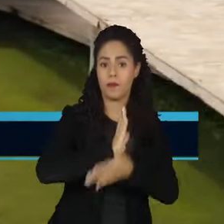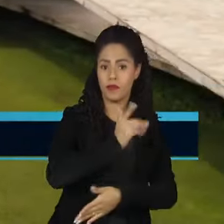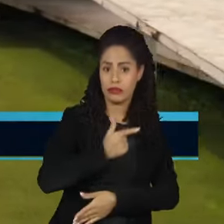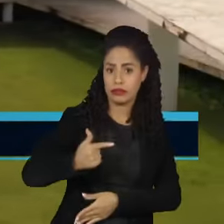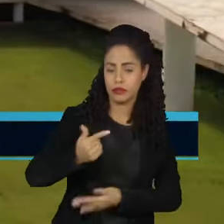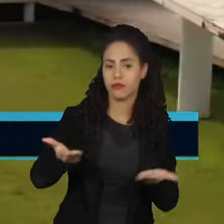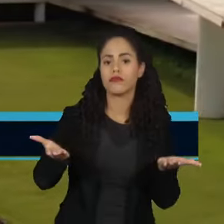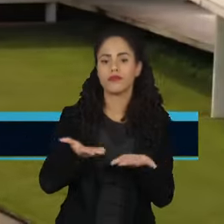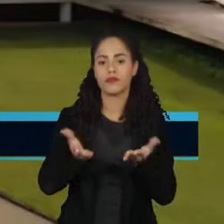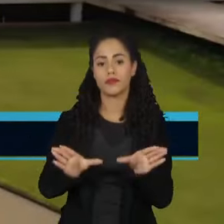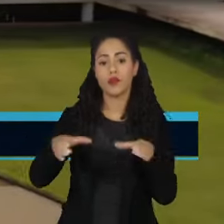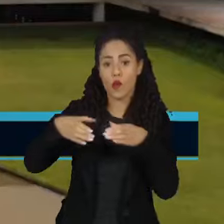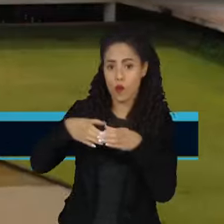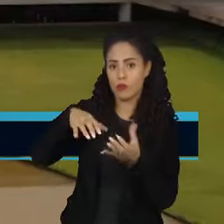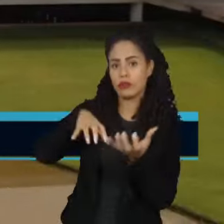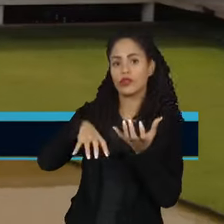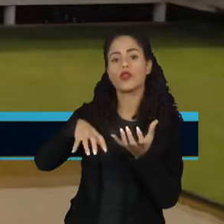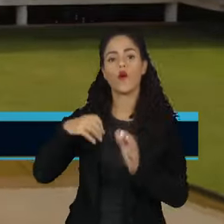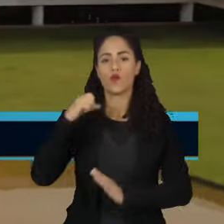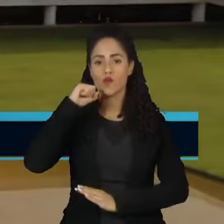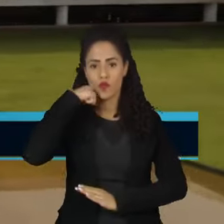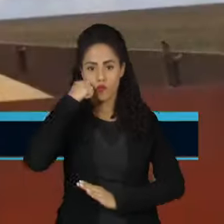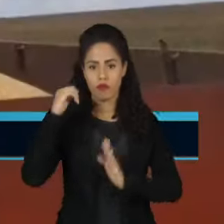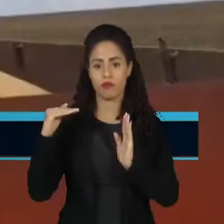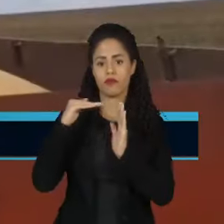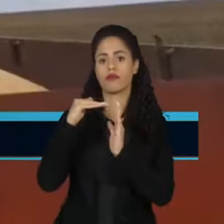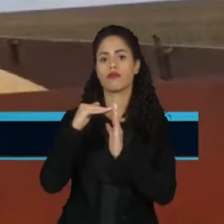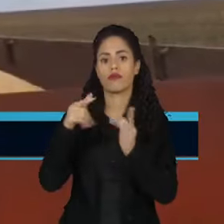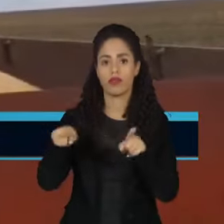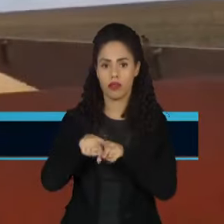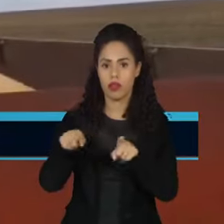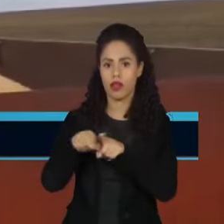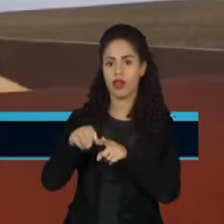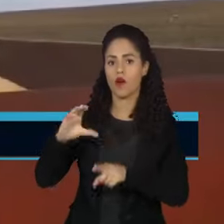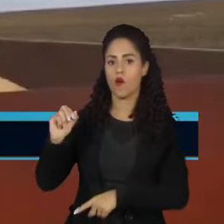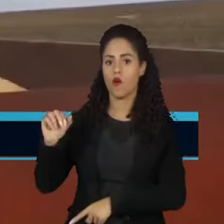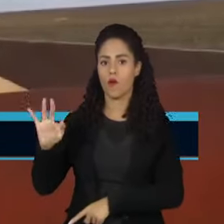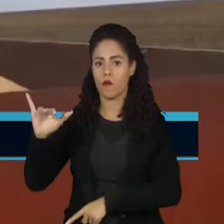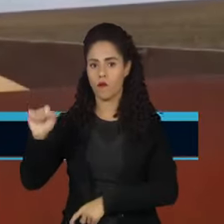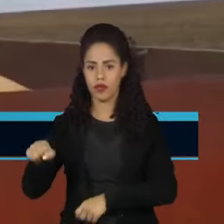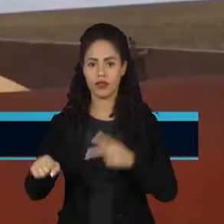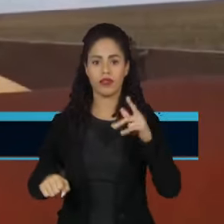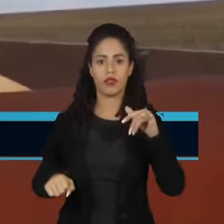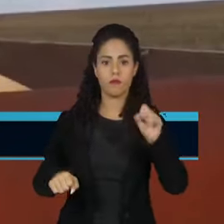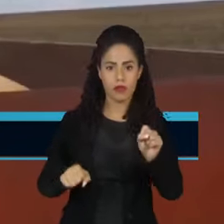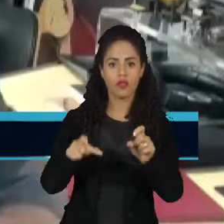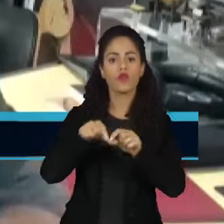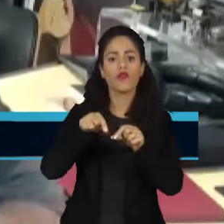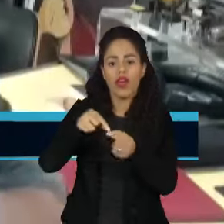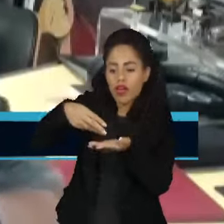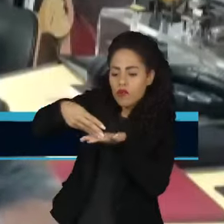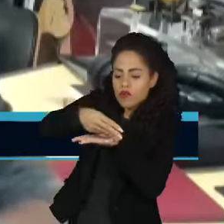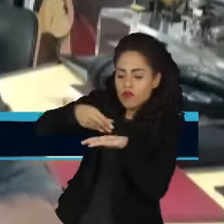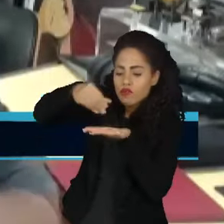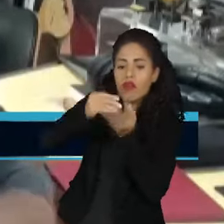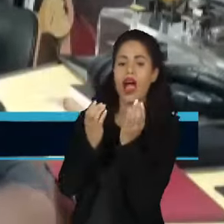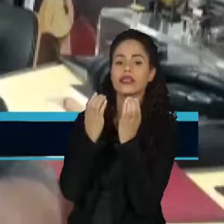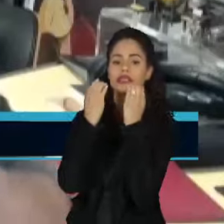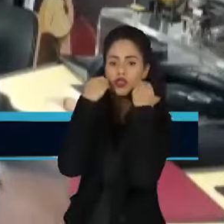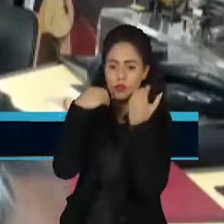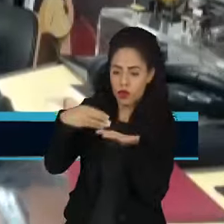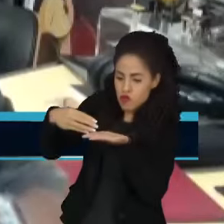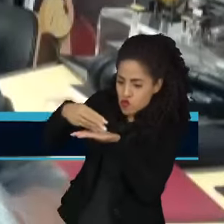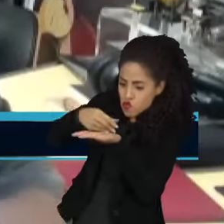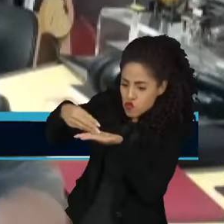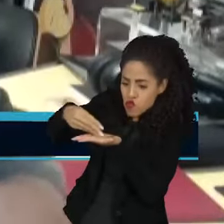semana por uma comissão do Senado, suspende a incidência de PIS e COFINS sobre a venda de farelo de milho. Subsídio,